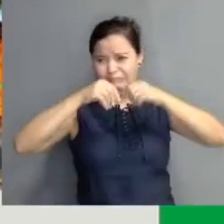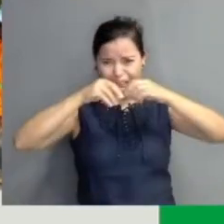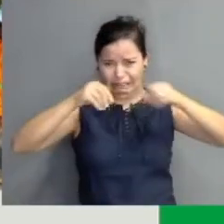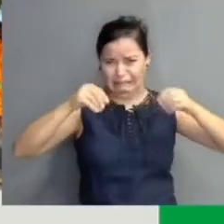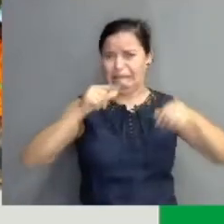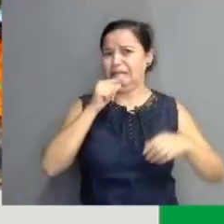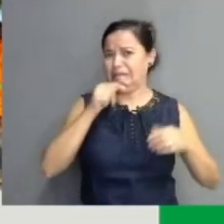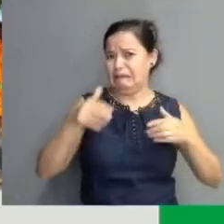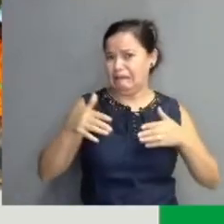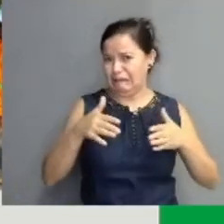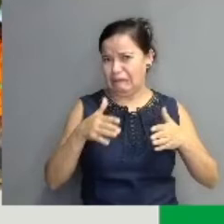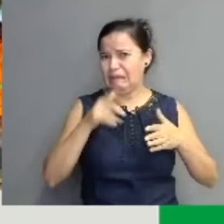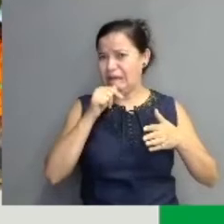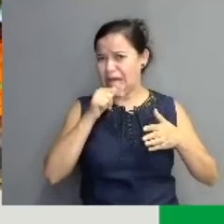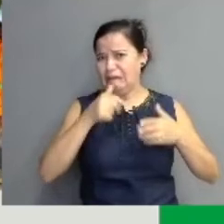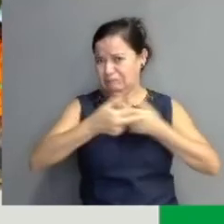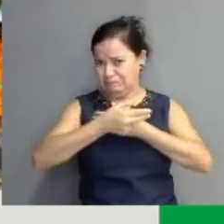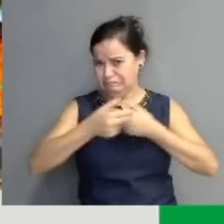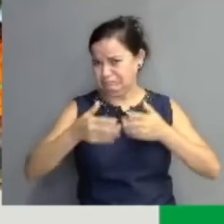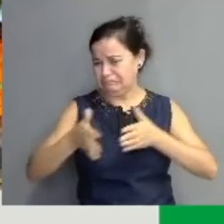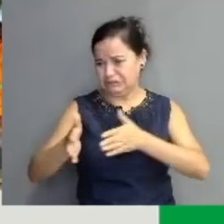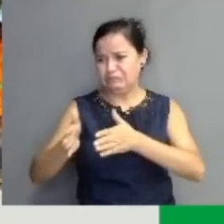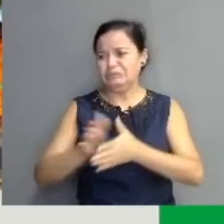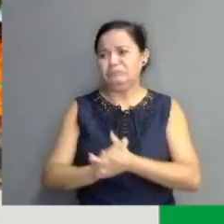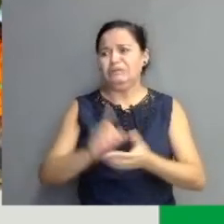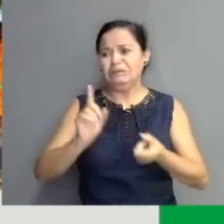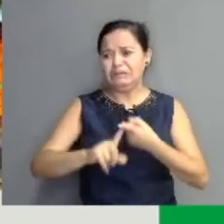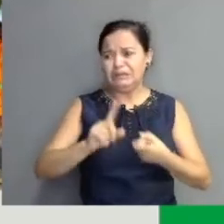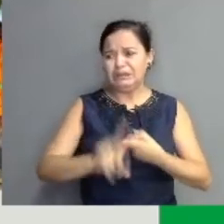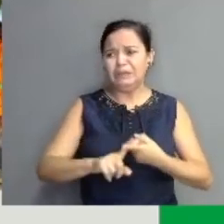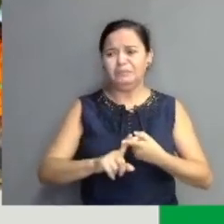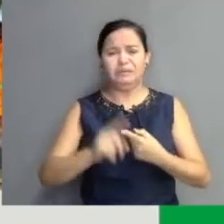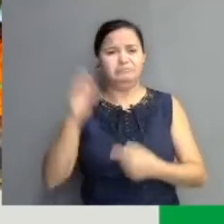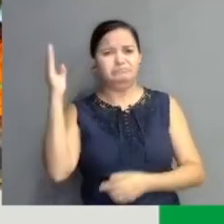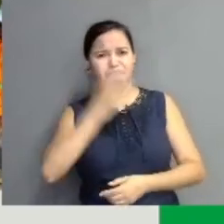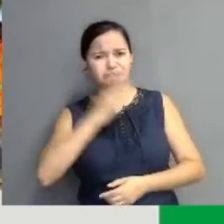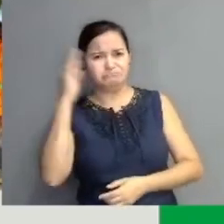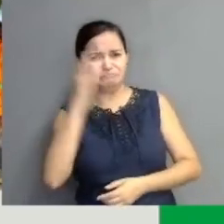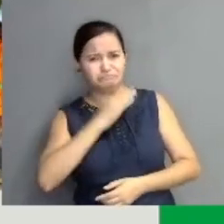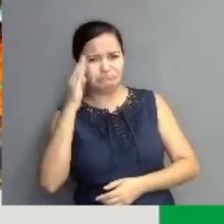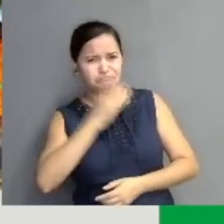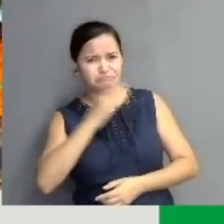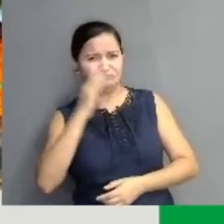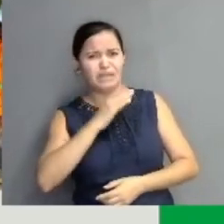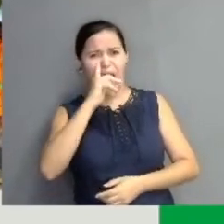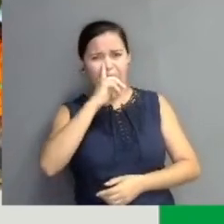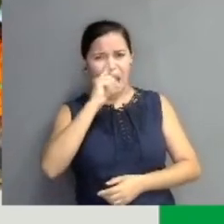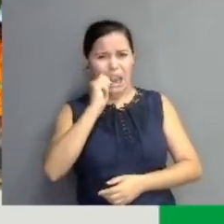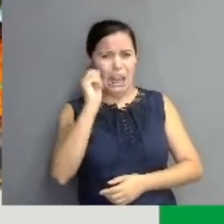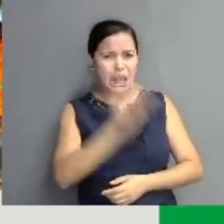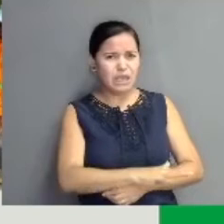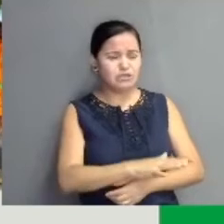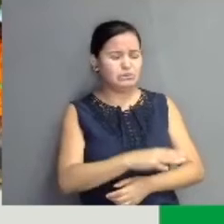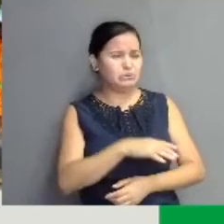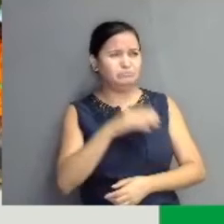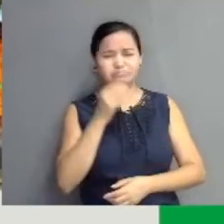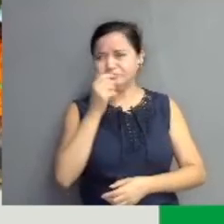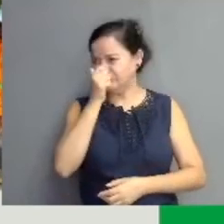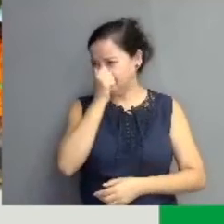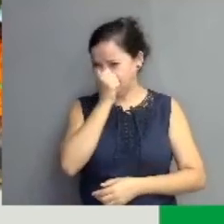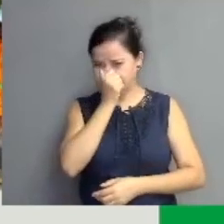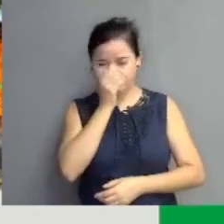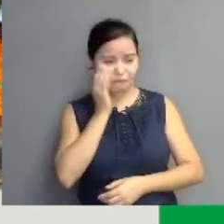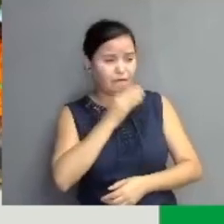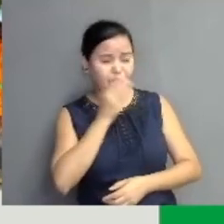gente já falou, né? O mau cheiro do lixo em decomposição, que eu não preciso dizer para vocês, que isso é